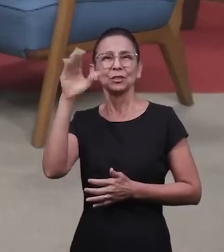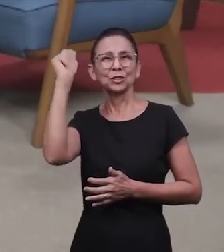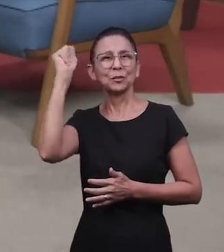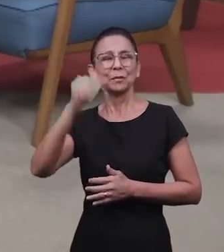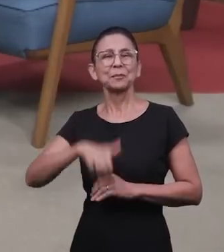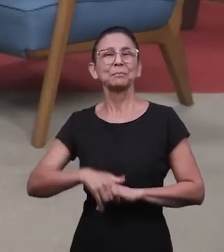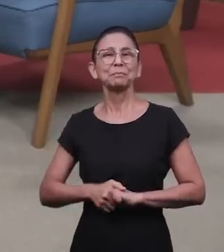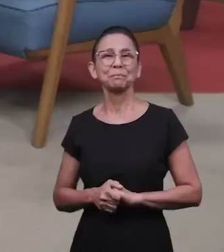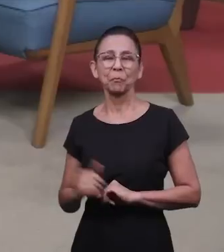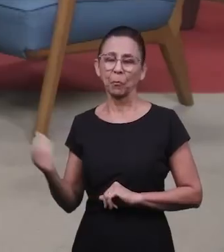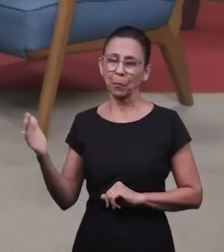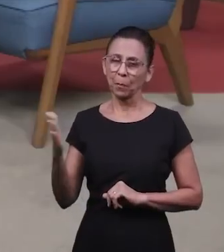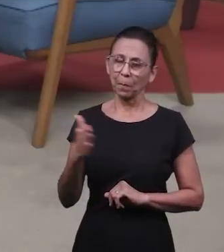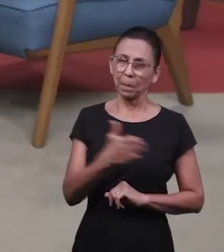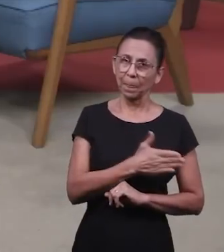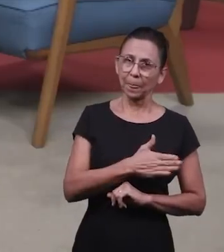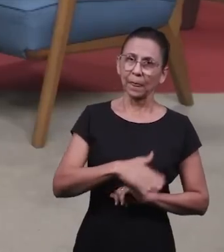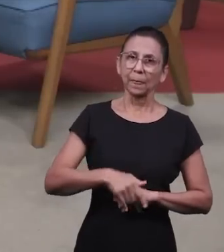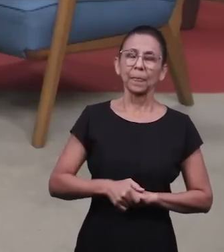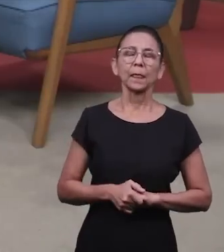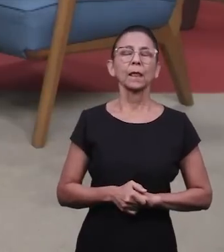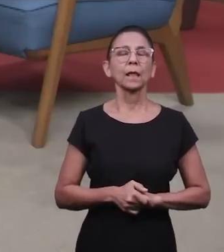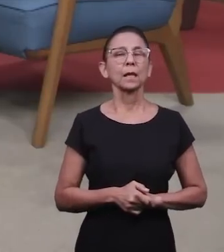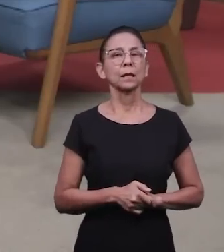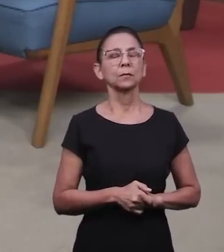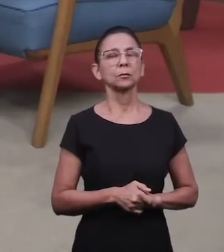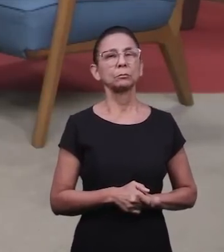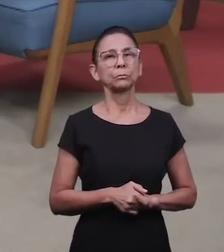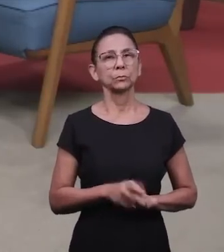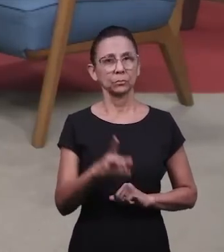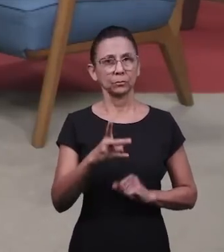nessa síntese que estamos fazendo do livro de Cantares,